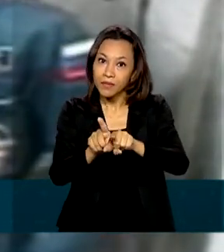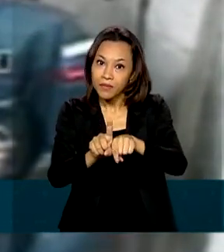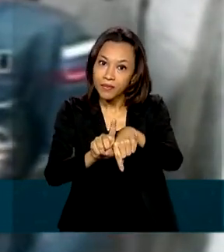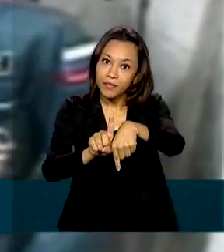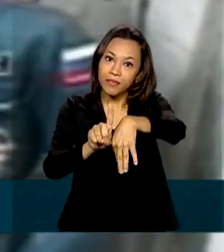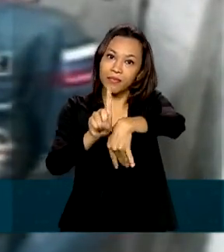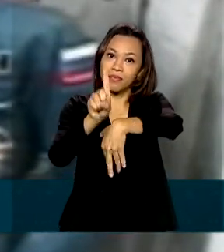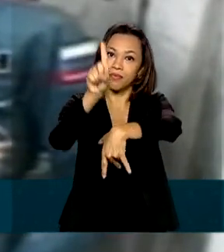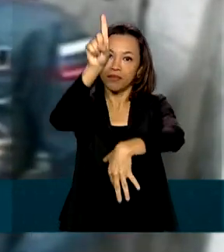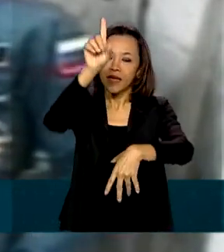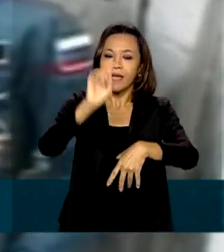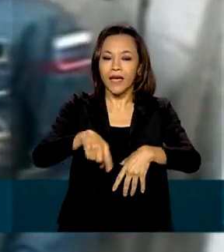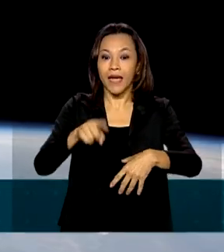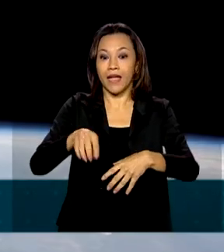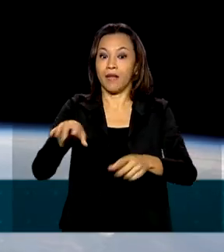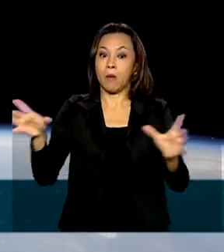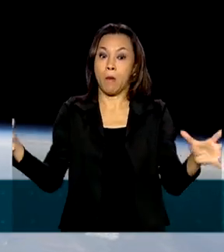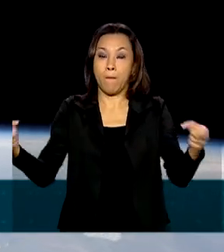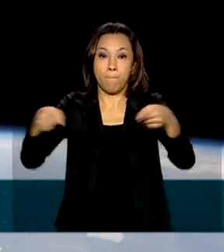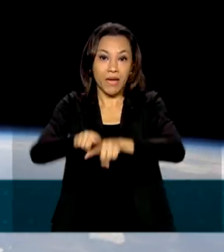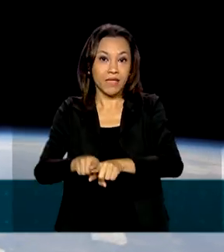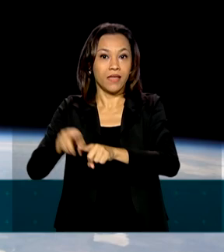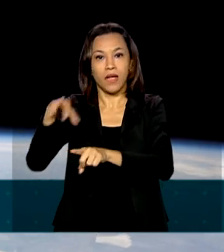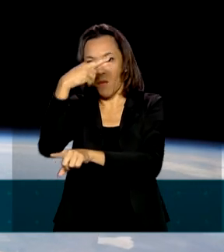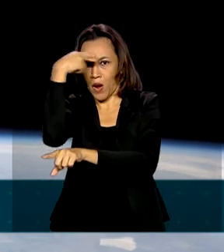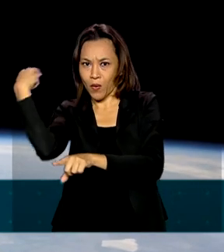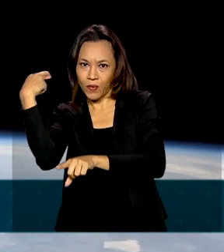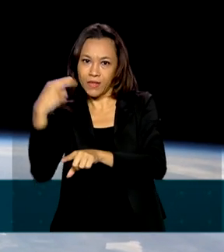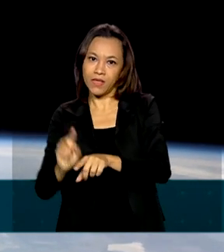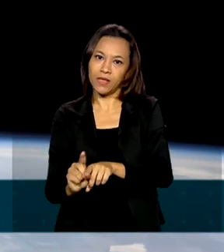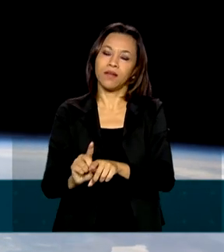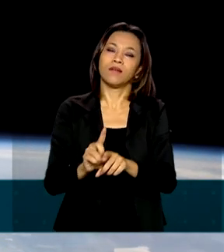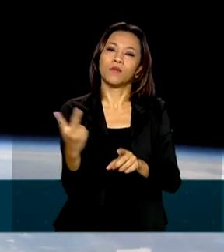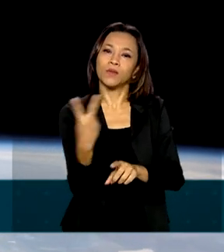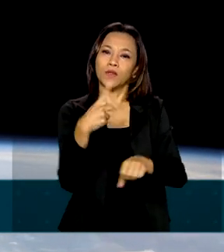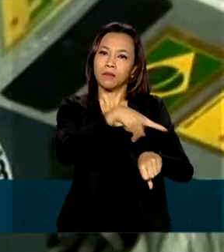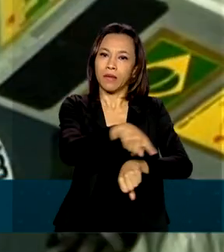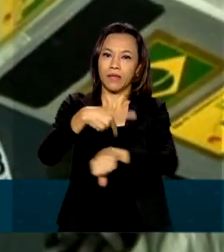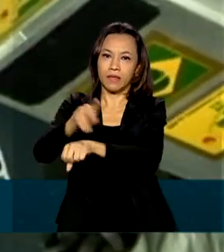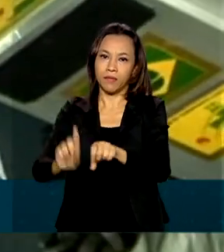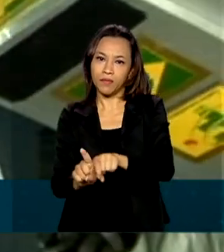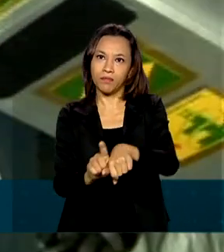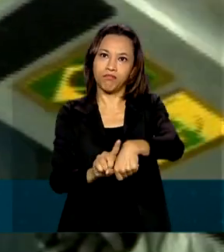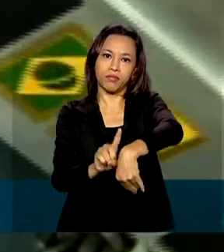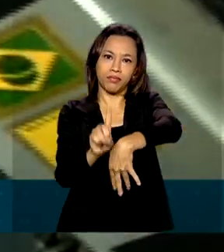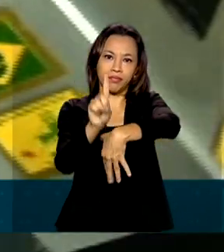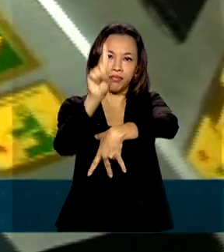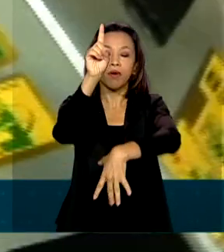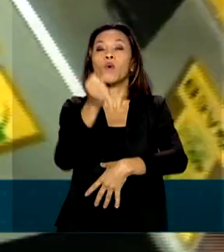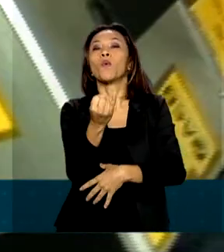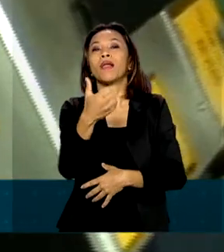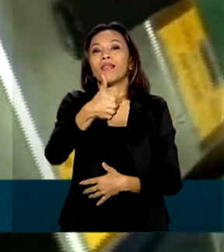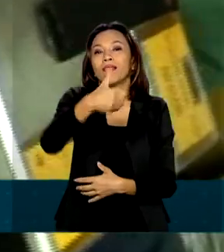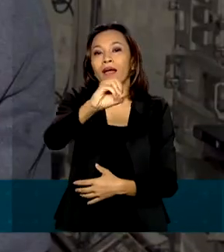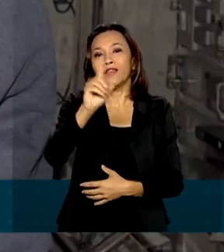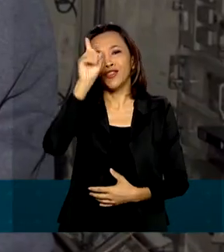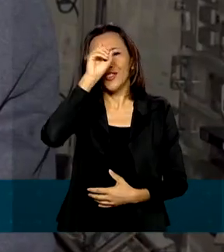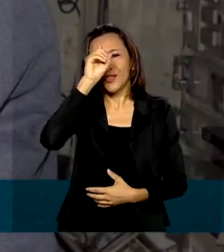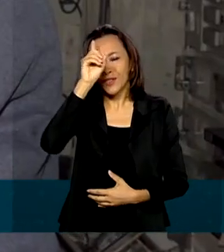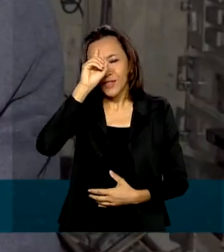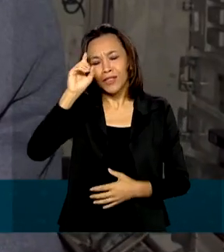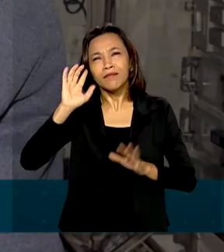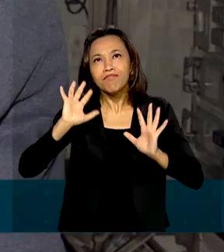entre o Brasil e a Rússia com destino à Estação Espacial Internacional. Foram 10 dias a bordo de